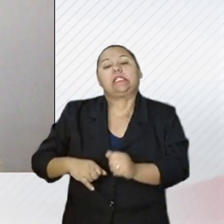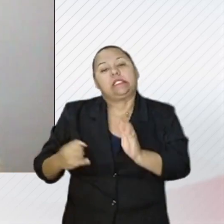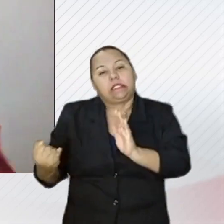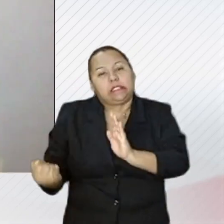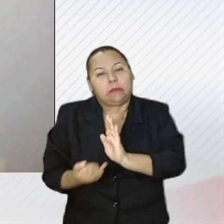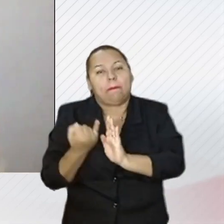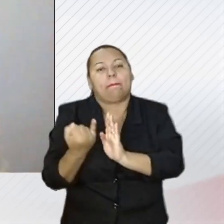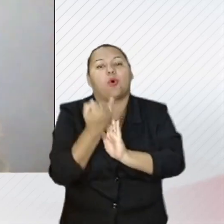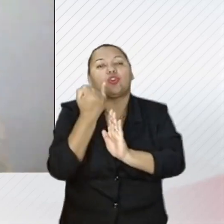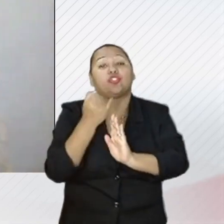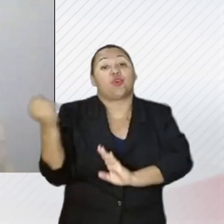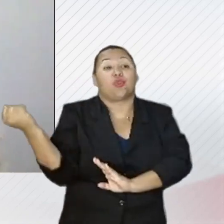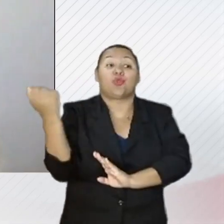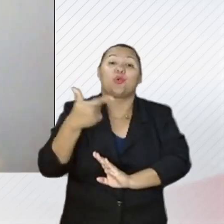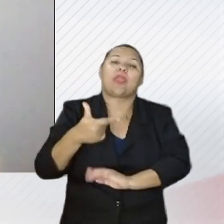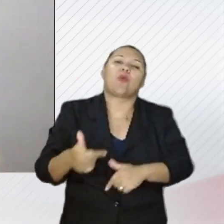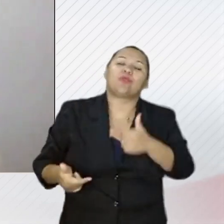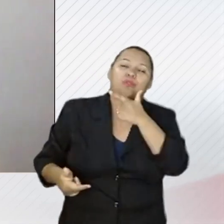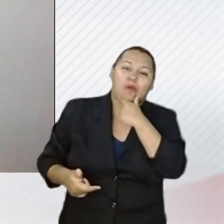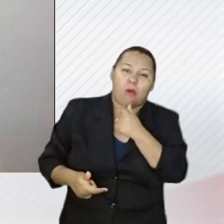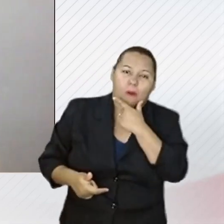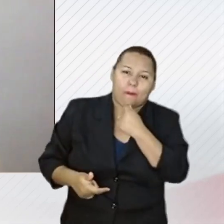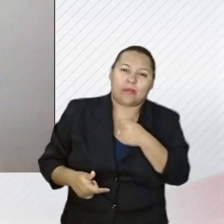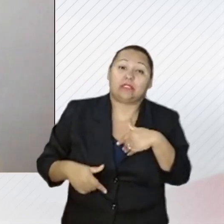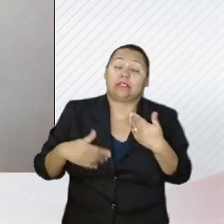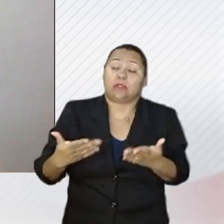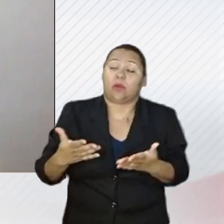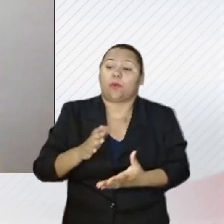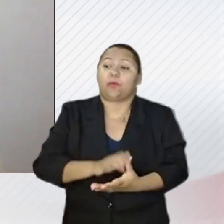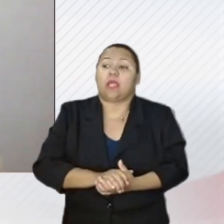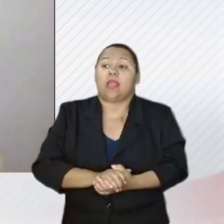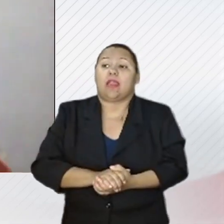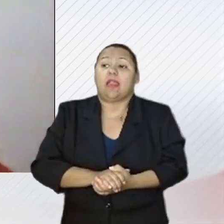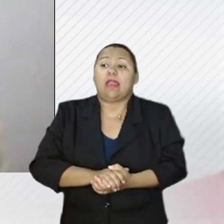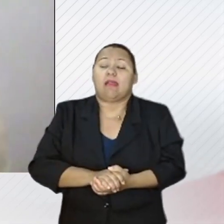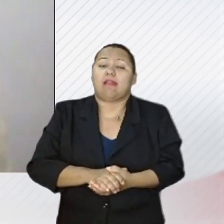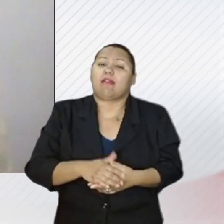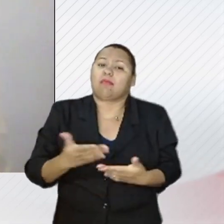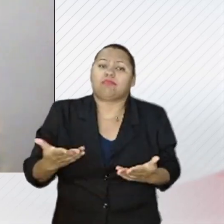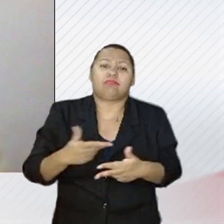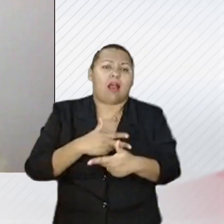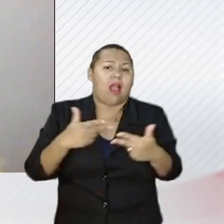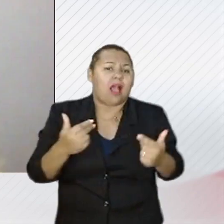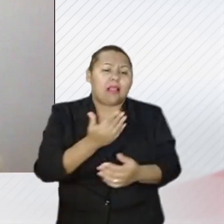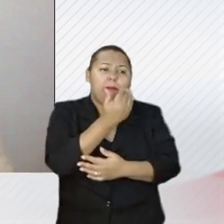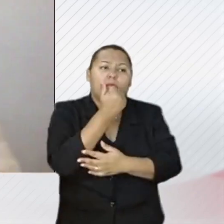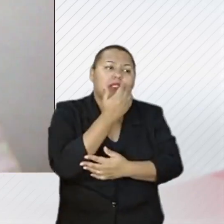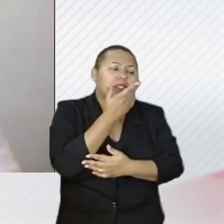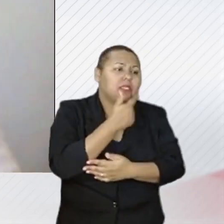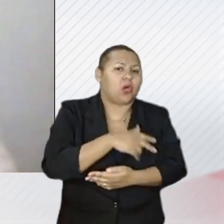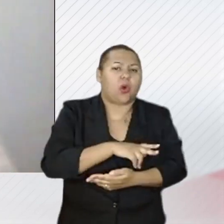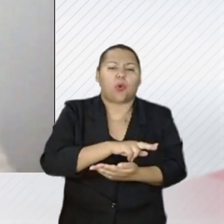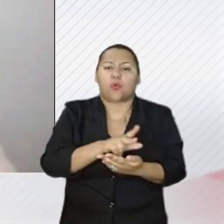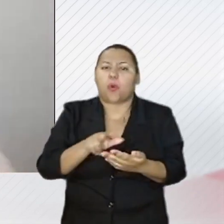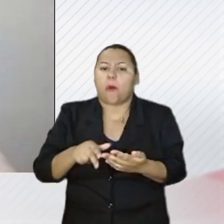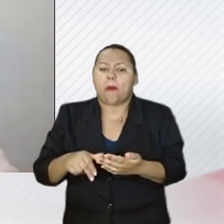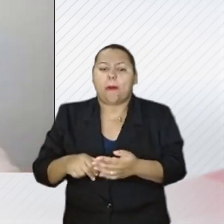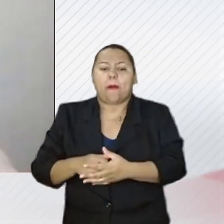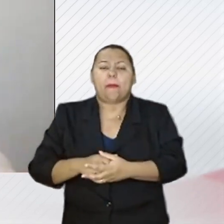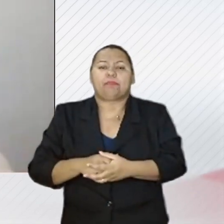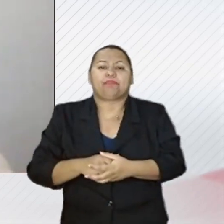que é produto, bomba de amamentação, né? As pomadas de assadura para criança,